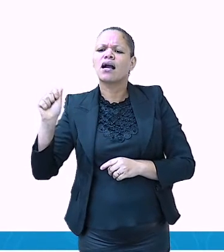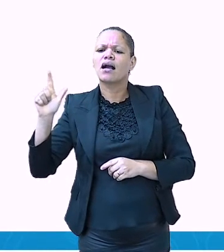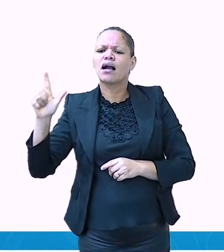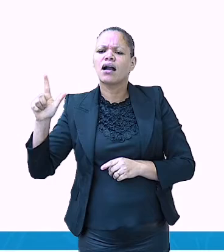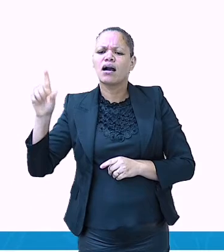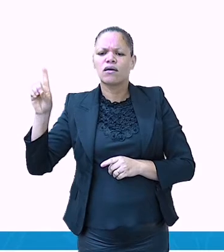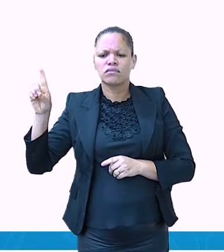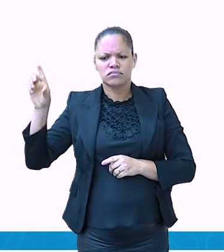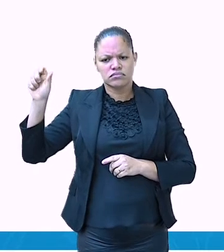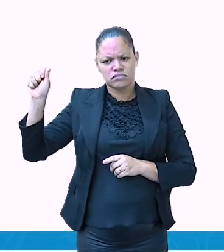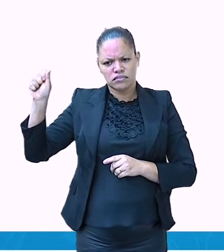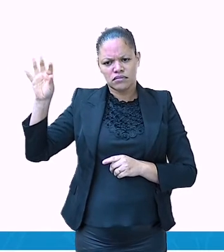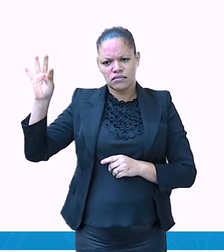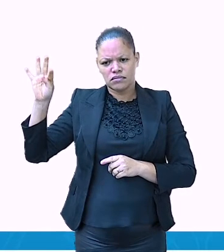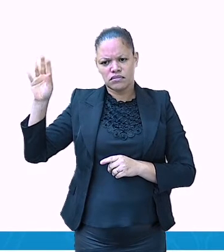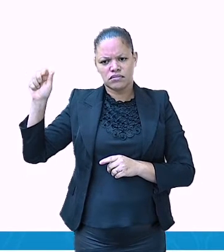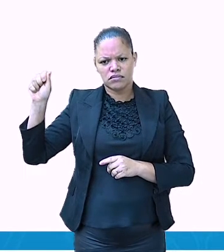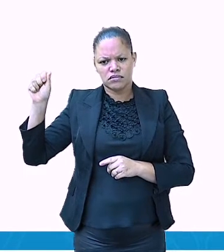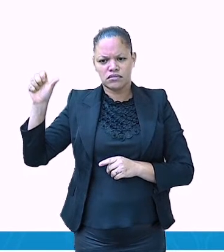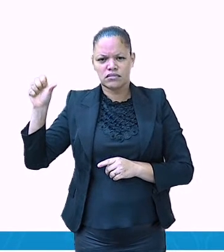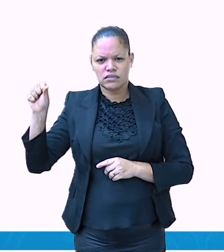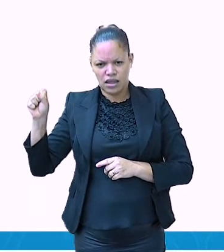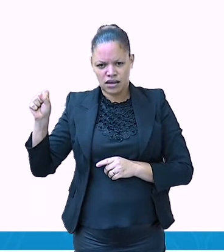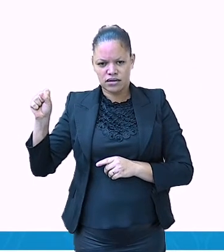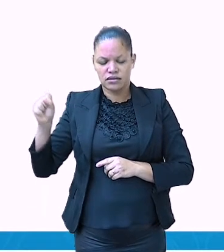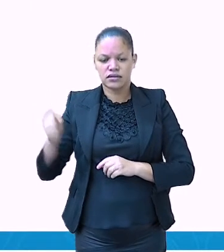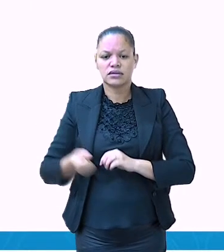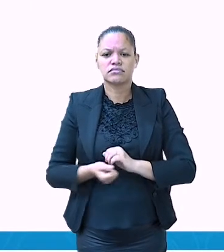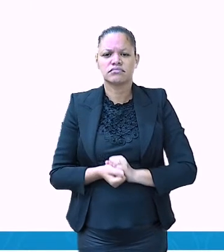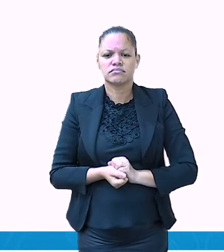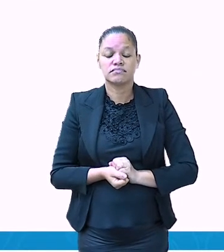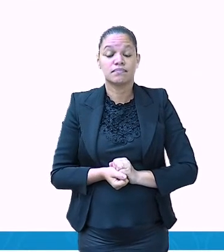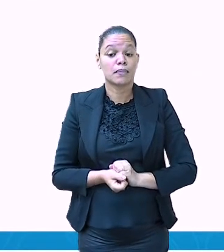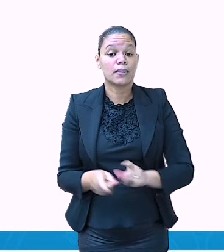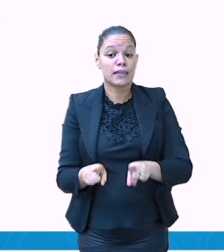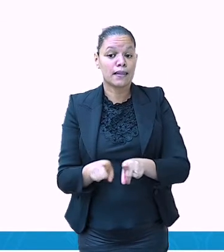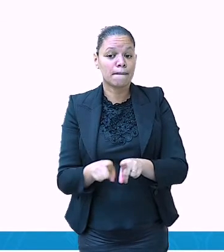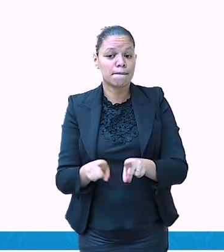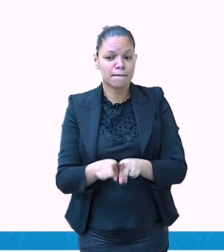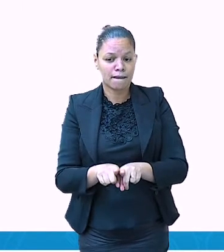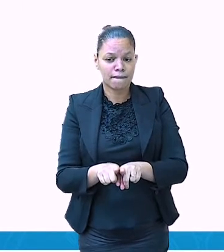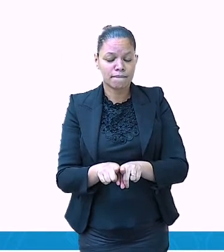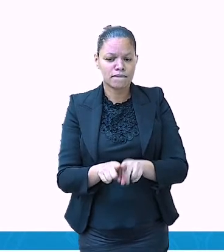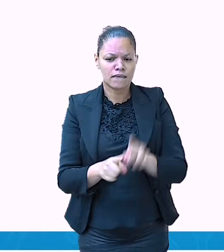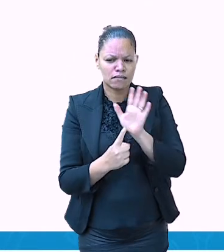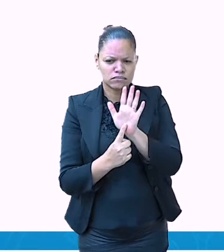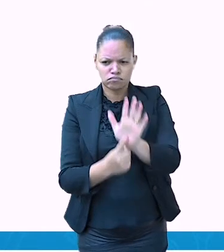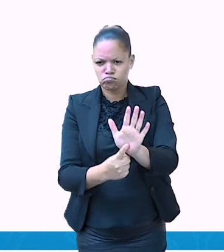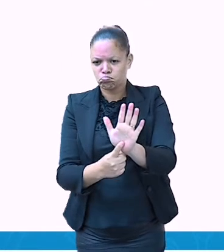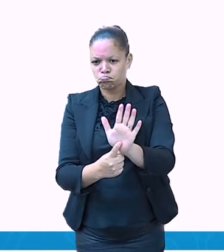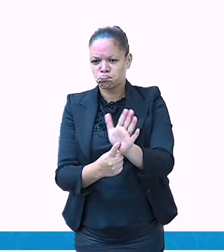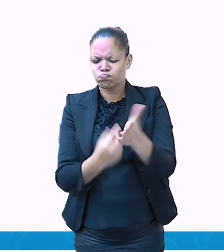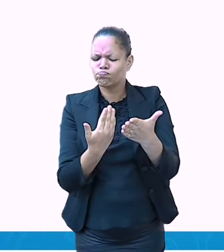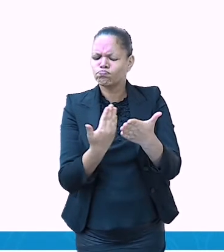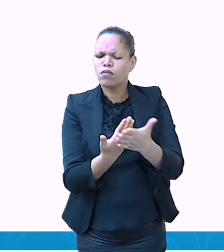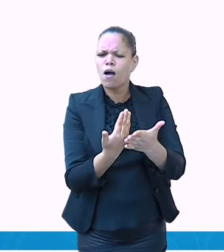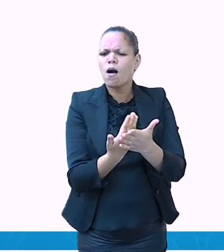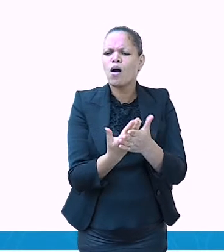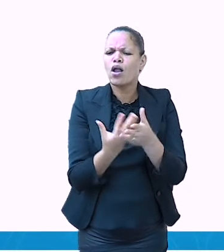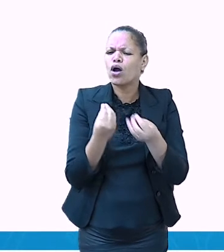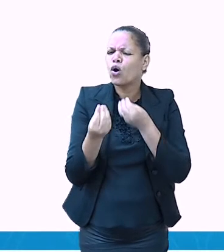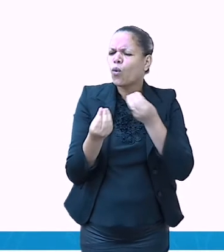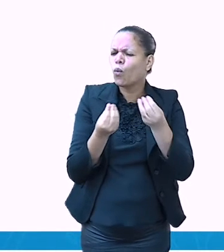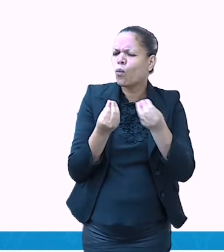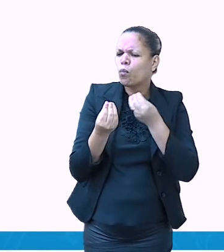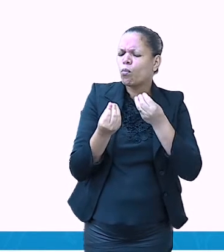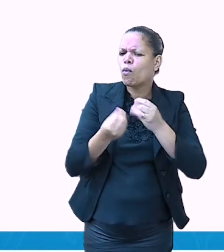E vamos aprender também nessa aula a diferenciar um sapo de uma rã e de uma